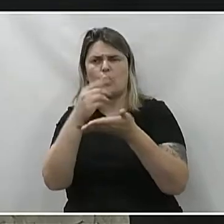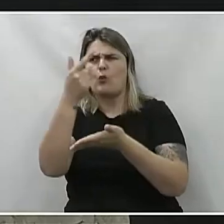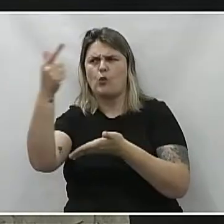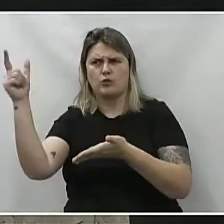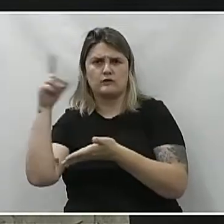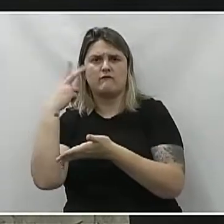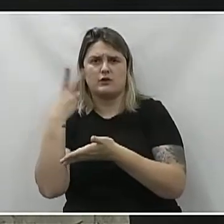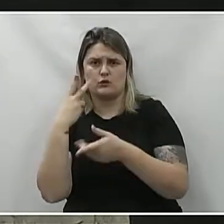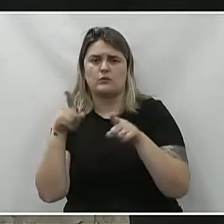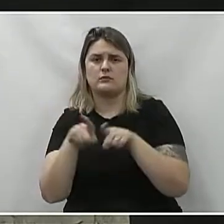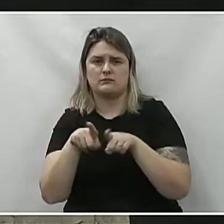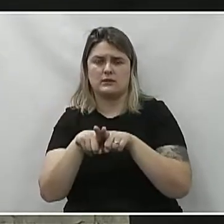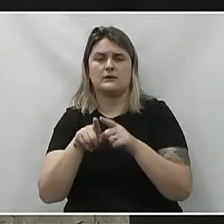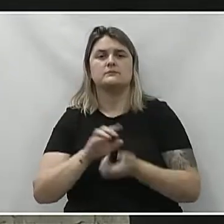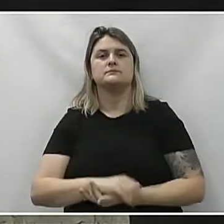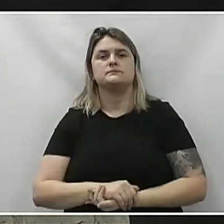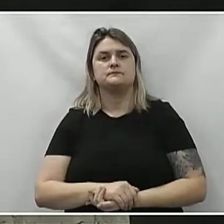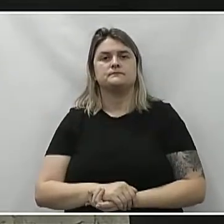foram marcados,